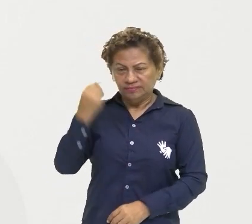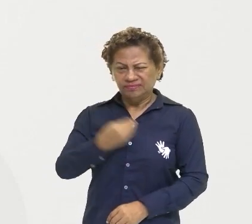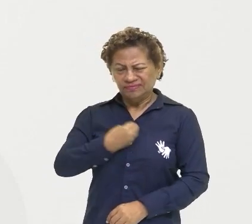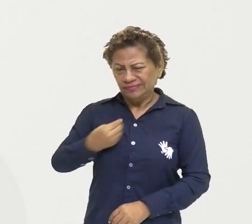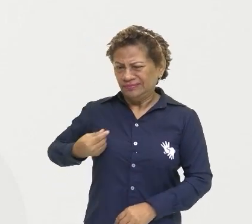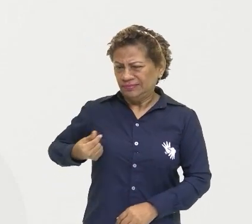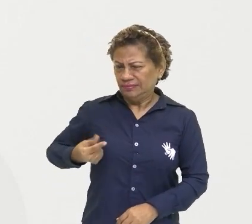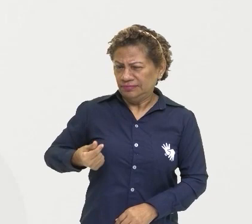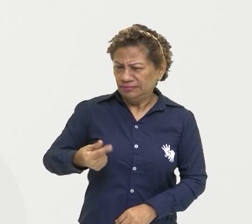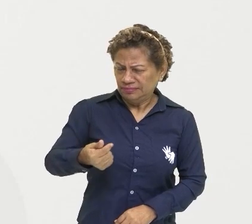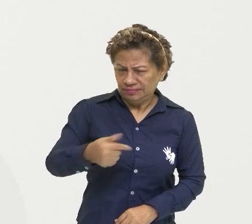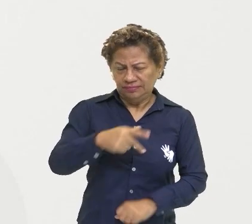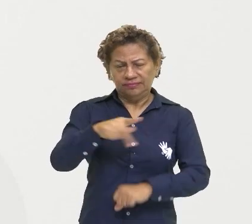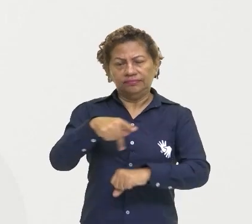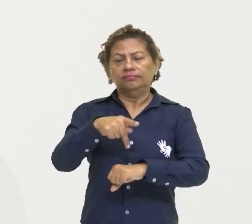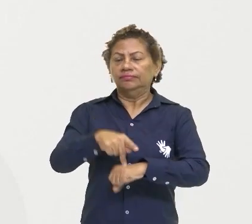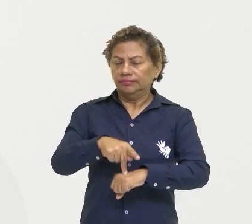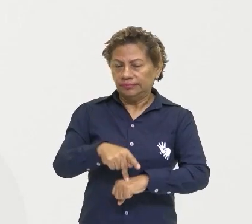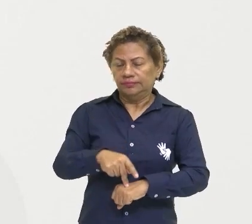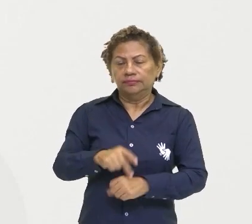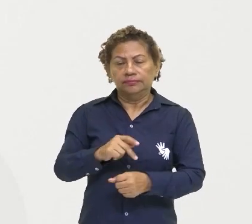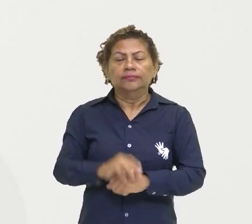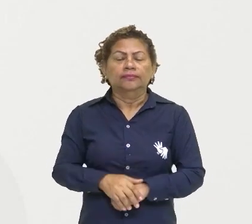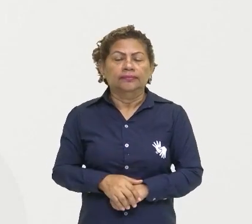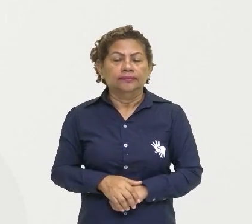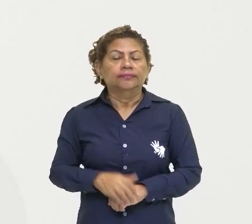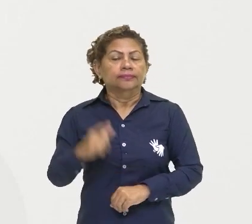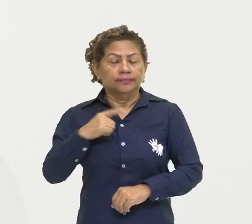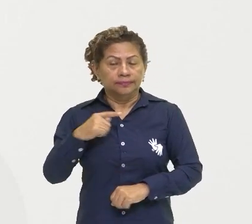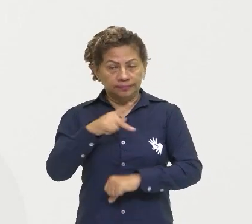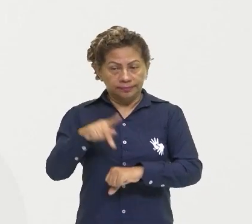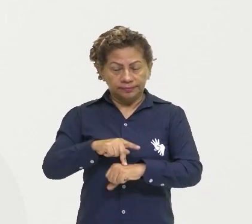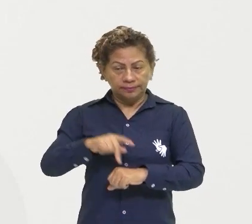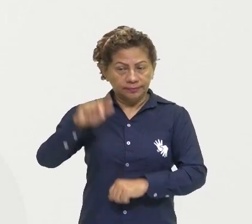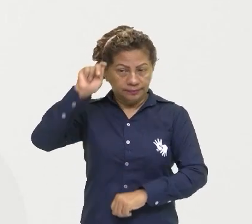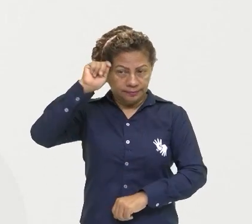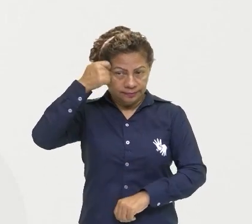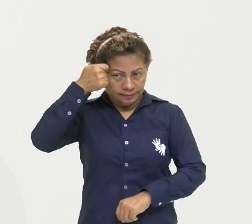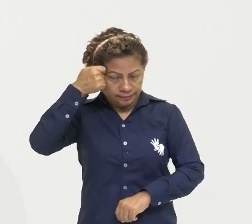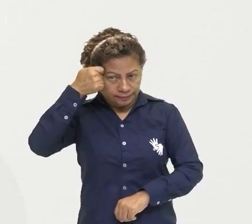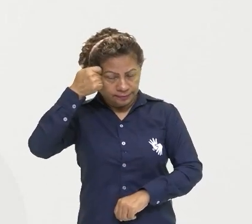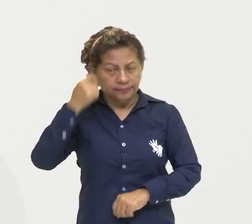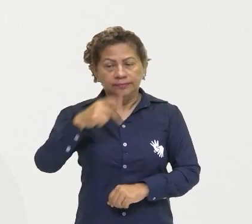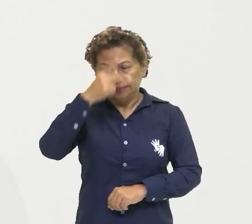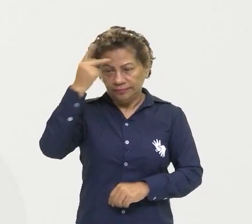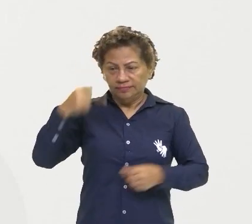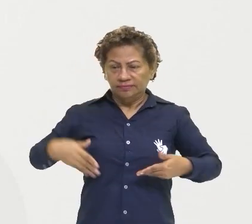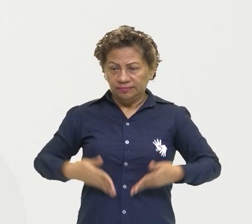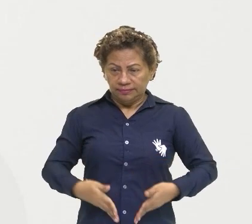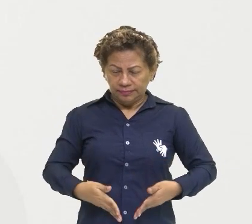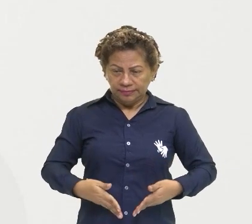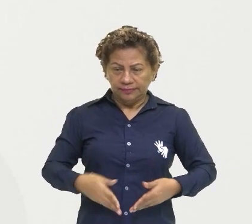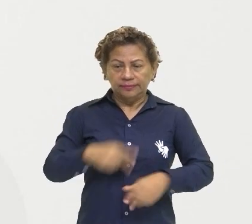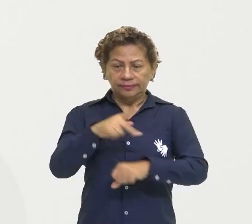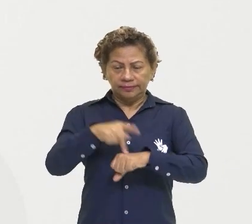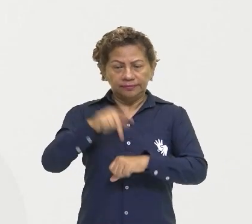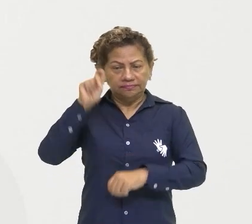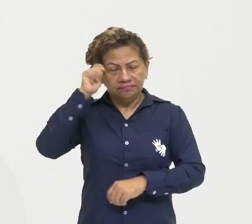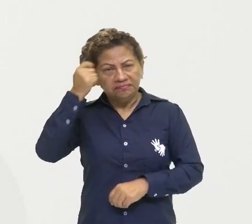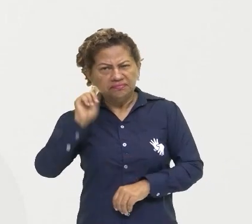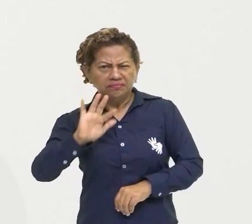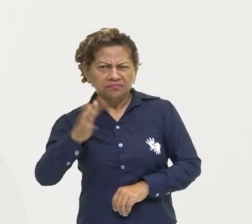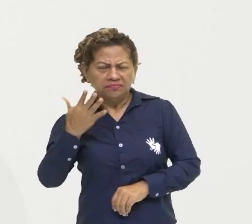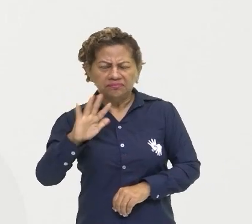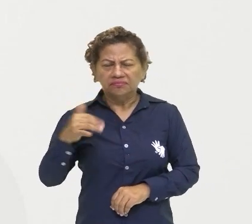nascer em um determinado país, tá certo? Tem países africanos que uma pessoa que nasce lá, a estimativa de vida dela é de 39,